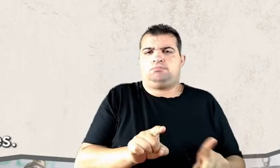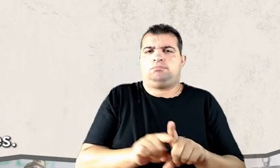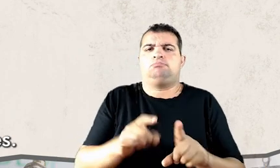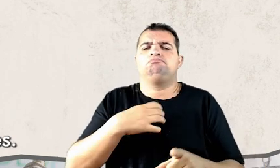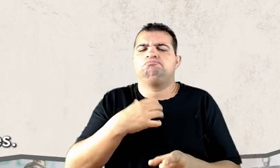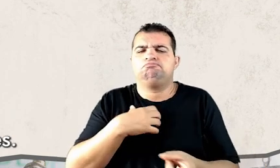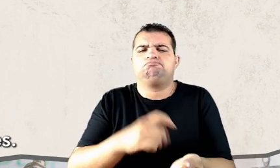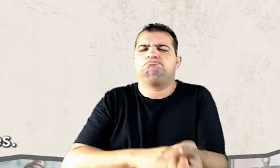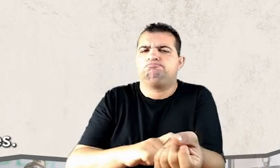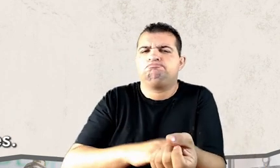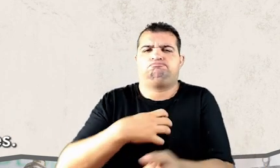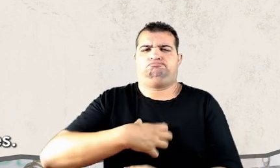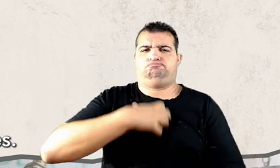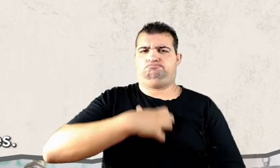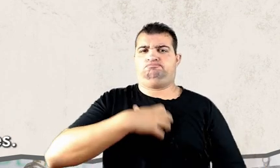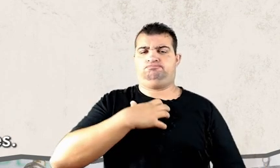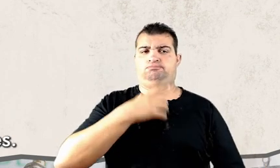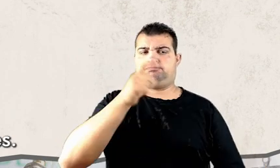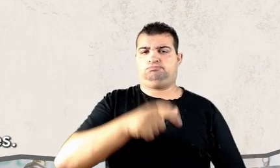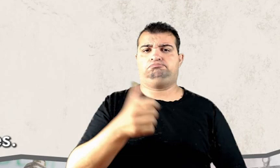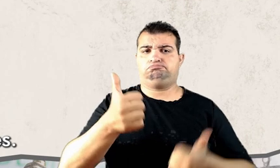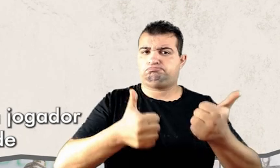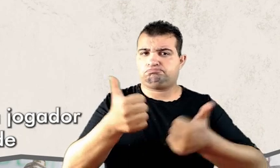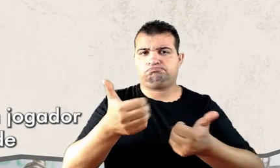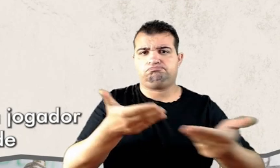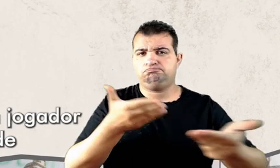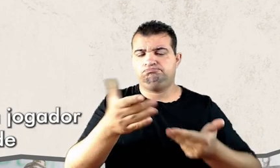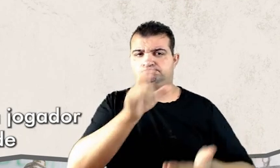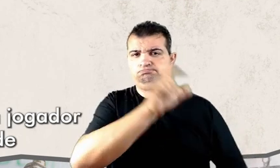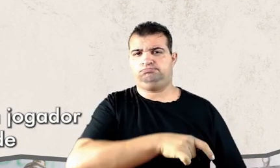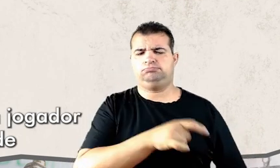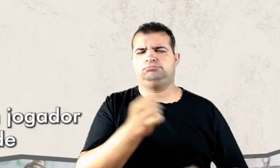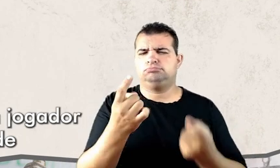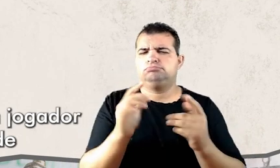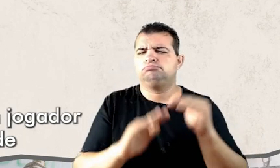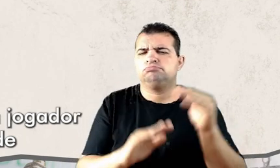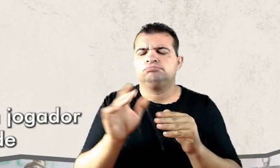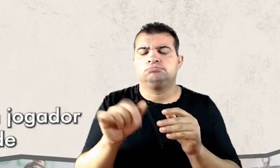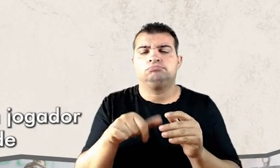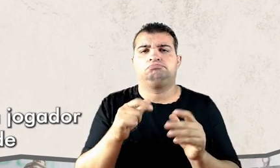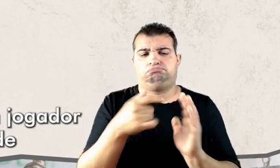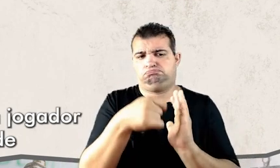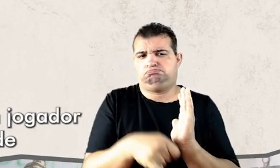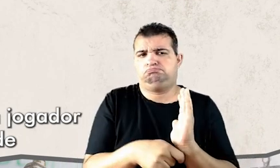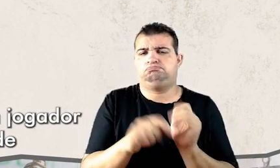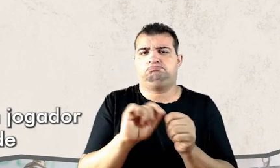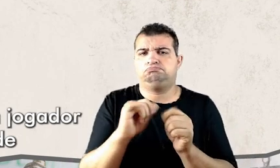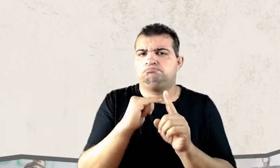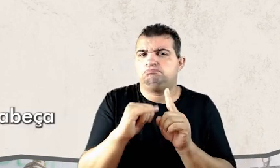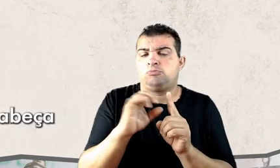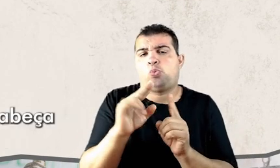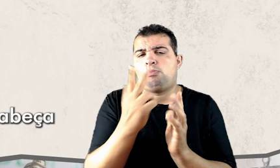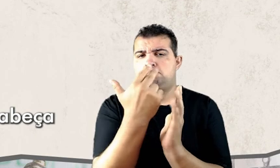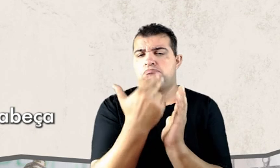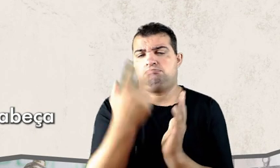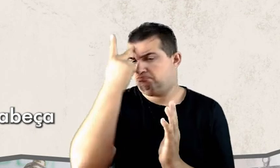de impulsividade e agressividade dos jogadores. Alguns exercícios consistiam em um jogador completar figuras pela metade